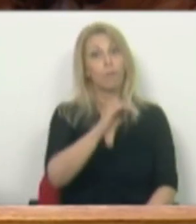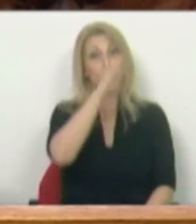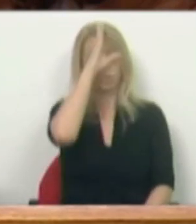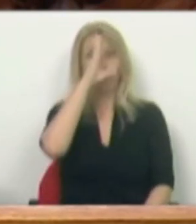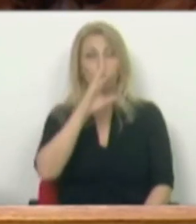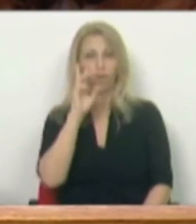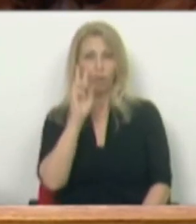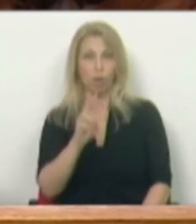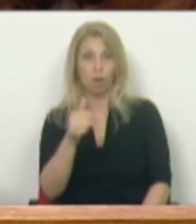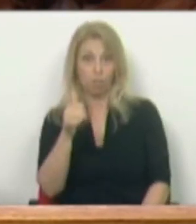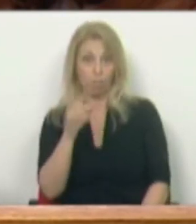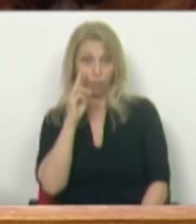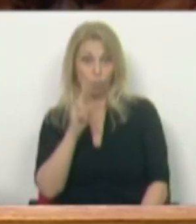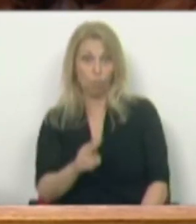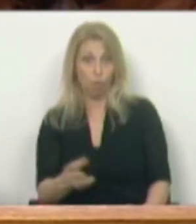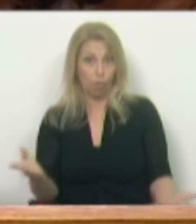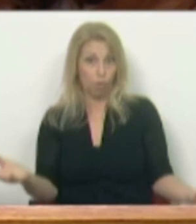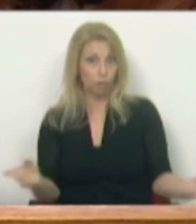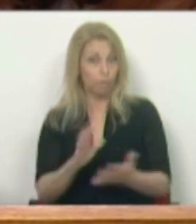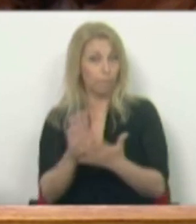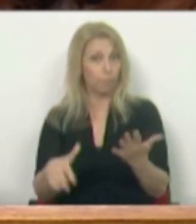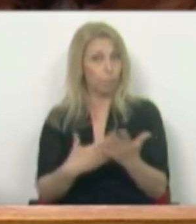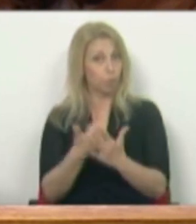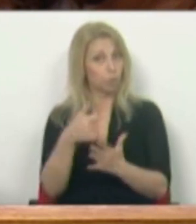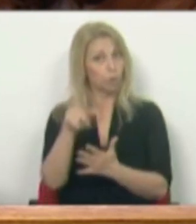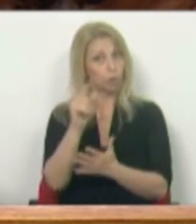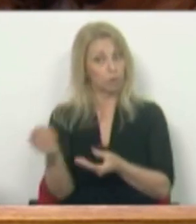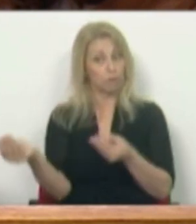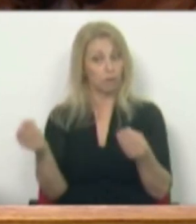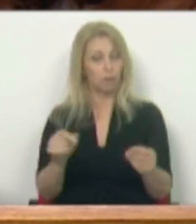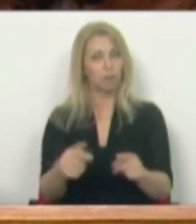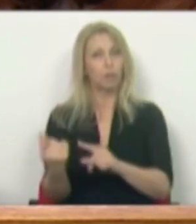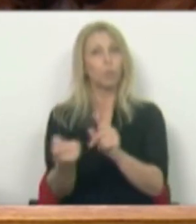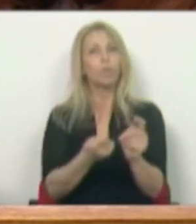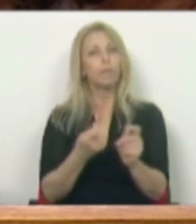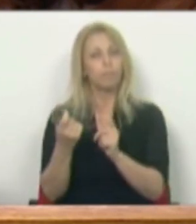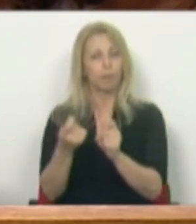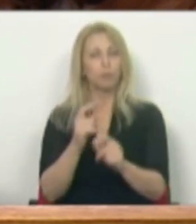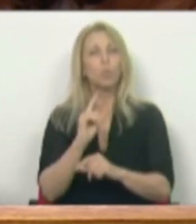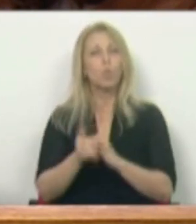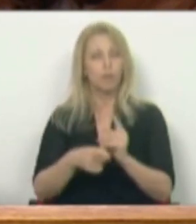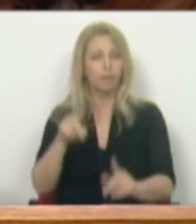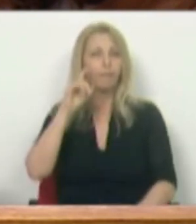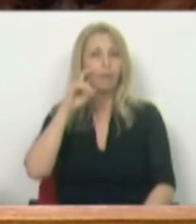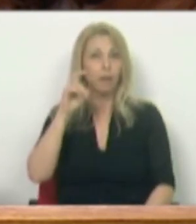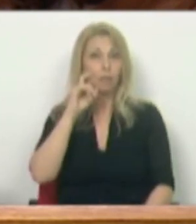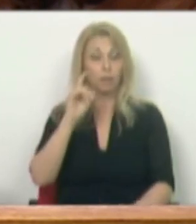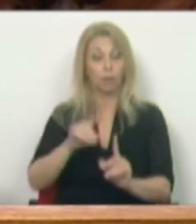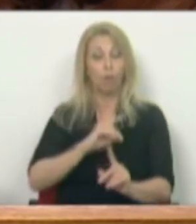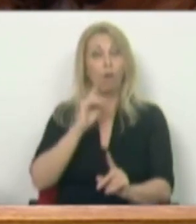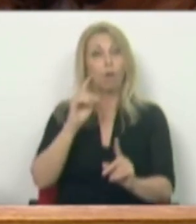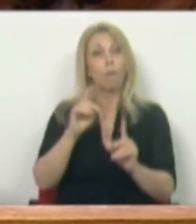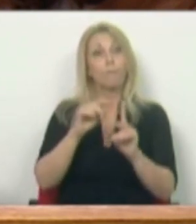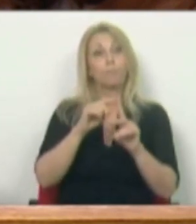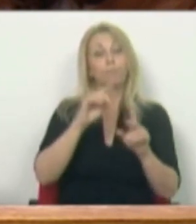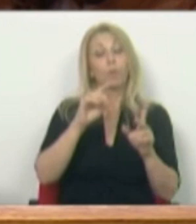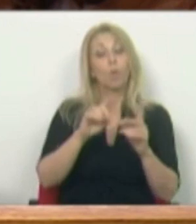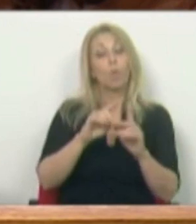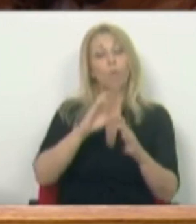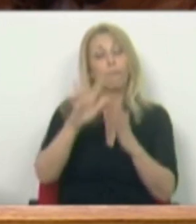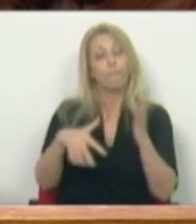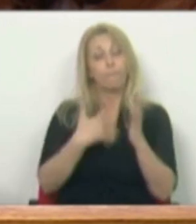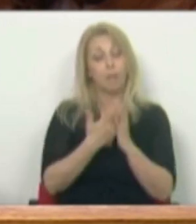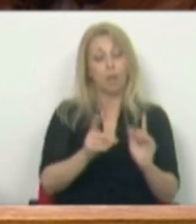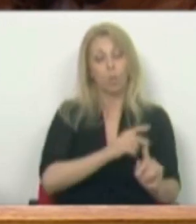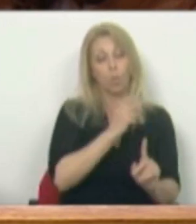para a proposta que o Bloco de Esquerda traz a este debate, que é garantir um plano plurianual de investimentos em matéria de saúde mental. Dirá